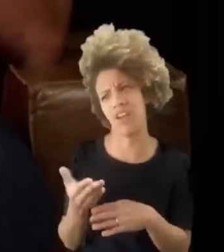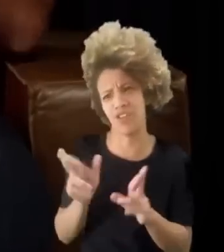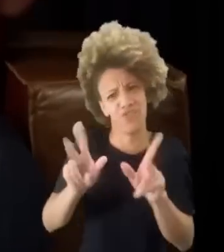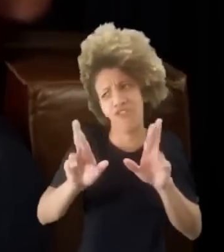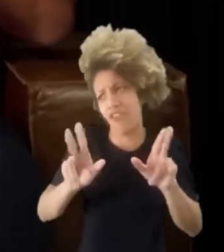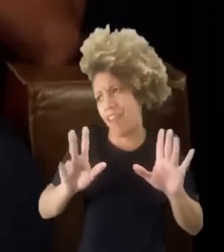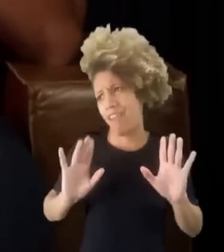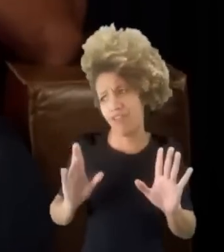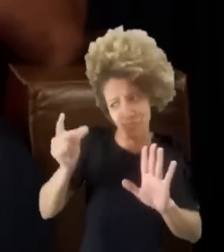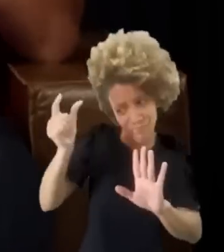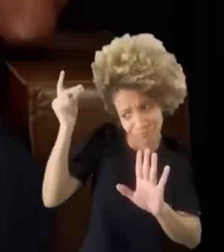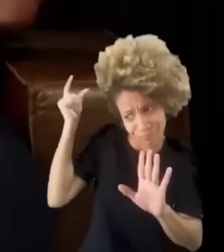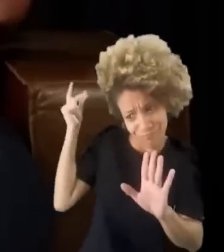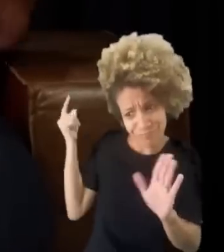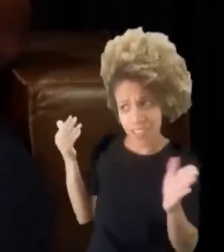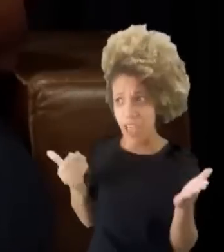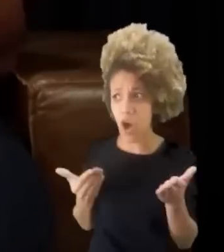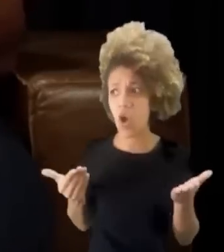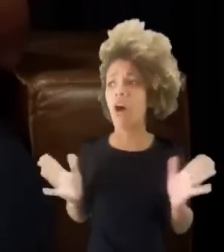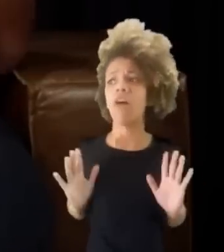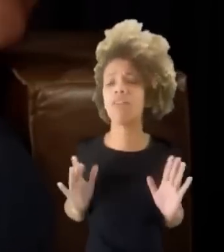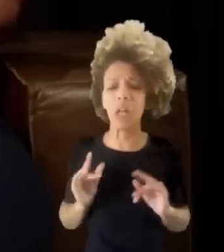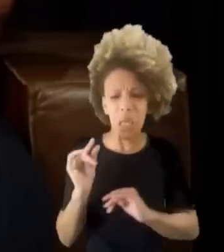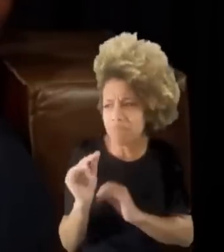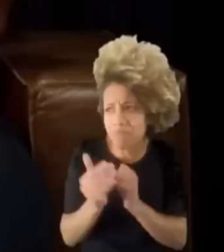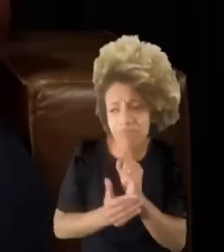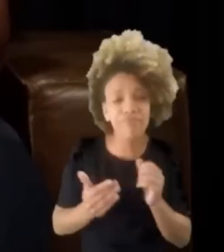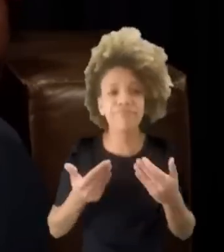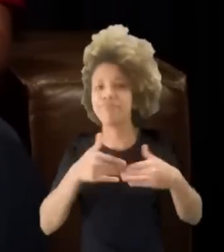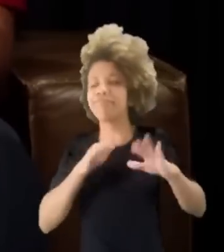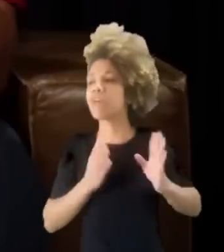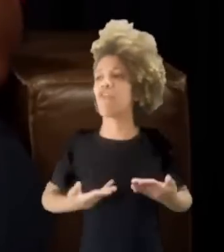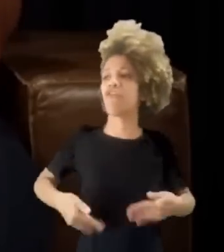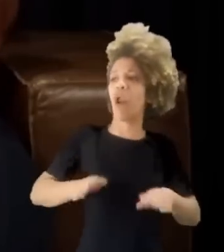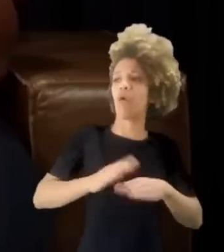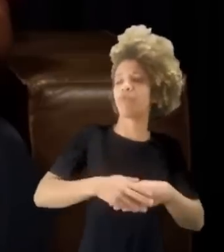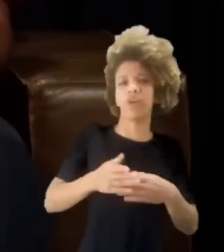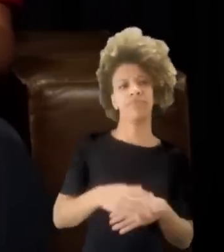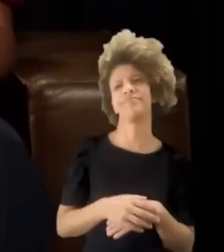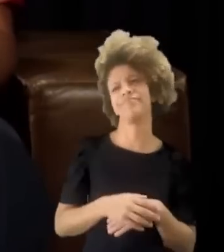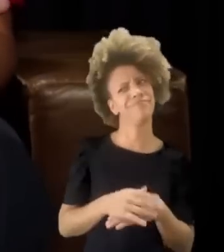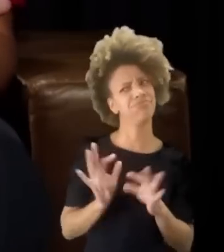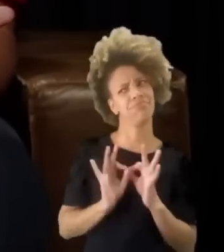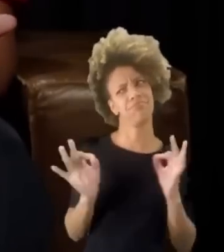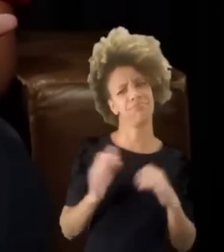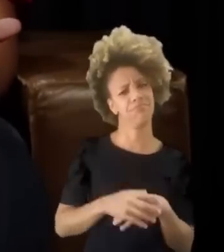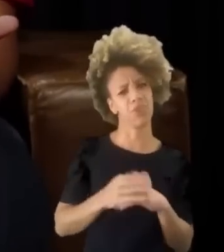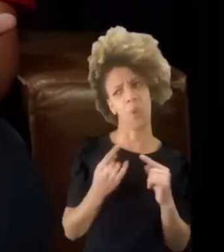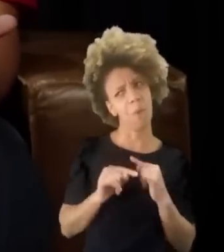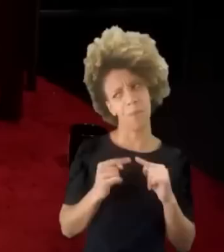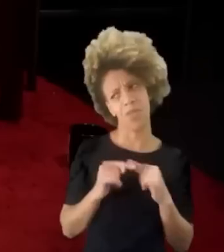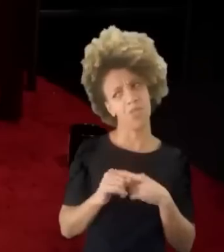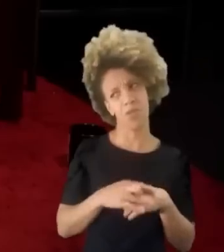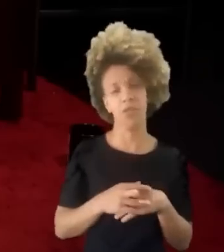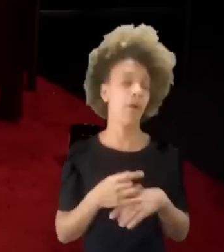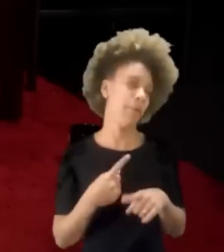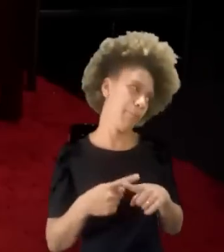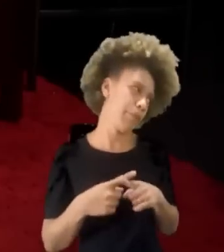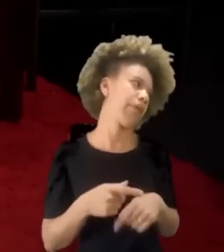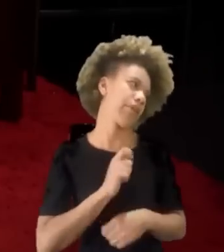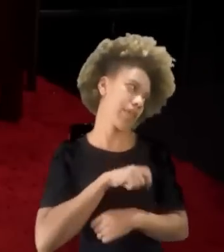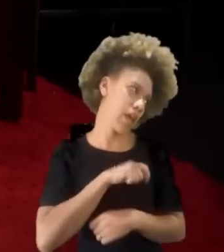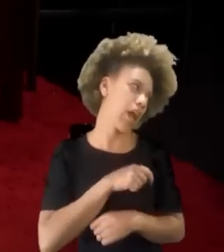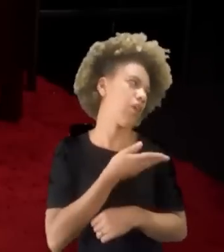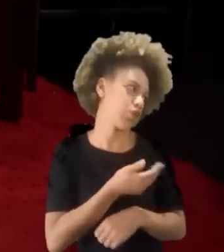operário do que é a vida do operar ele vai supor aí ele supor e vão fraldão né mano foi longe mano essa suposição né mano porque pega mal pra vocês